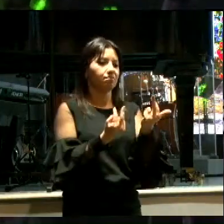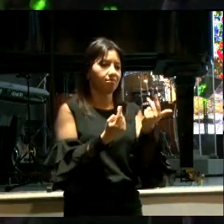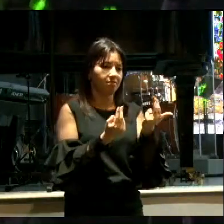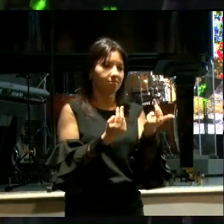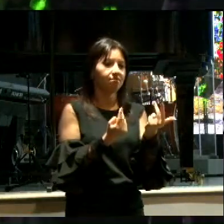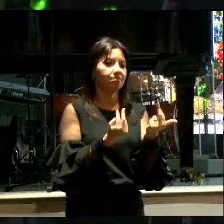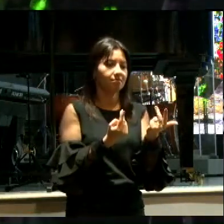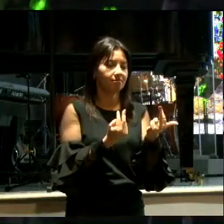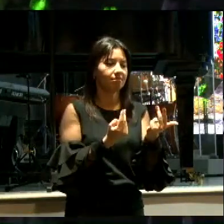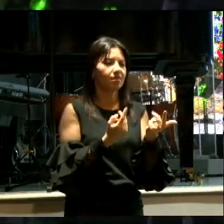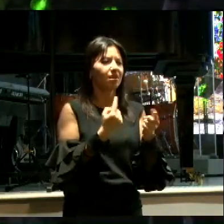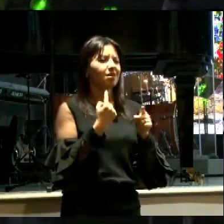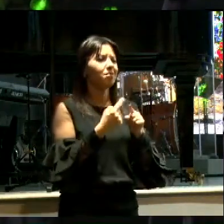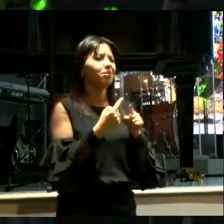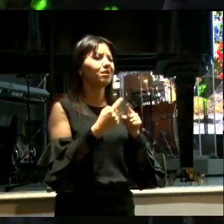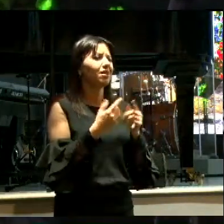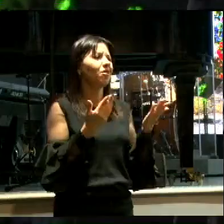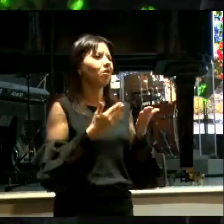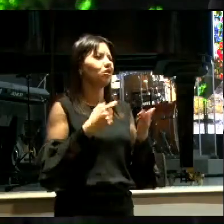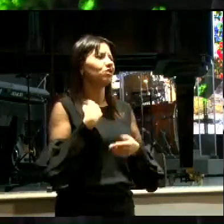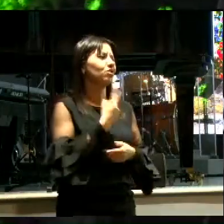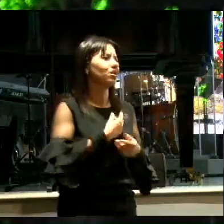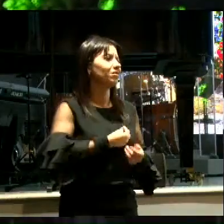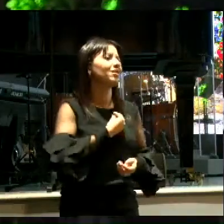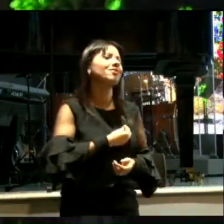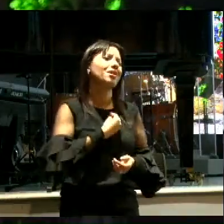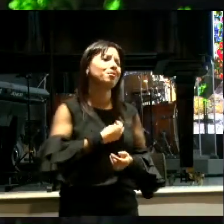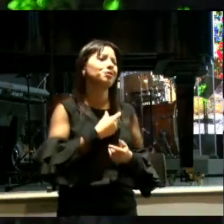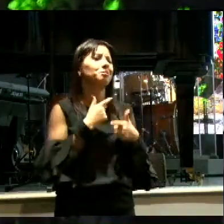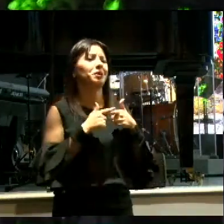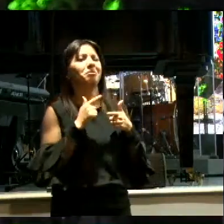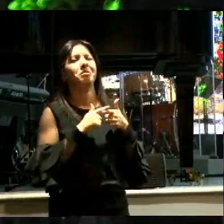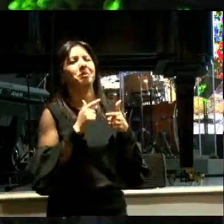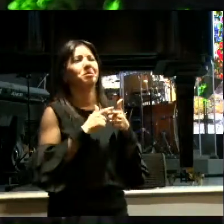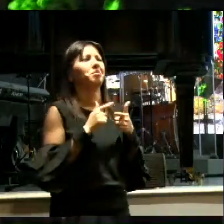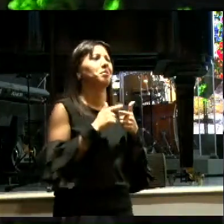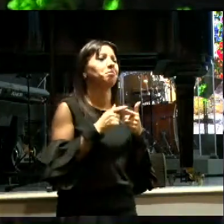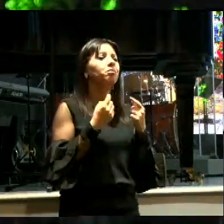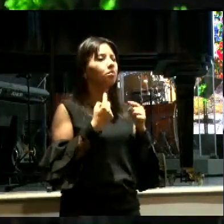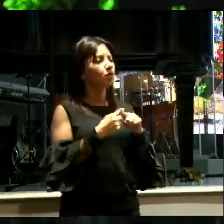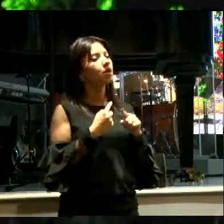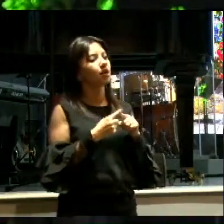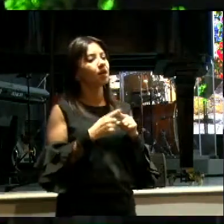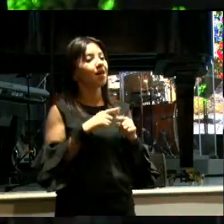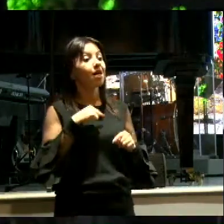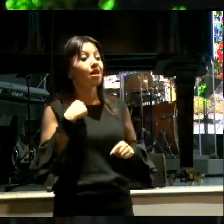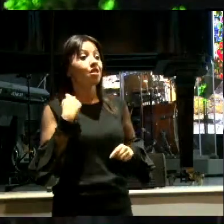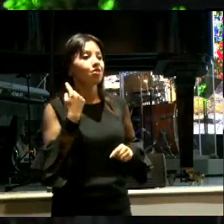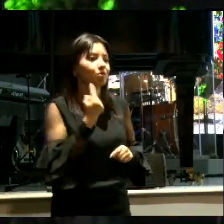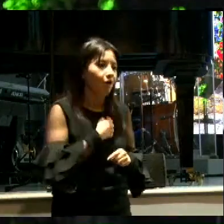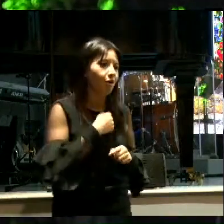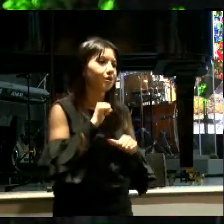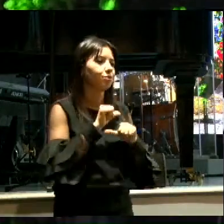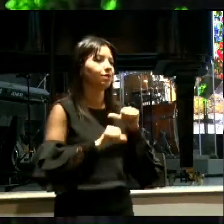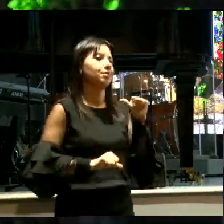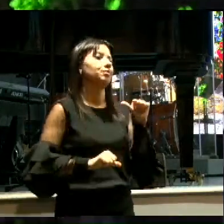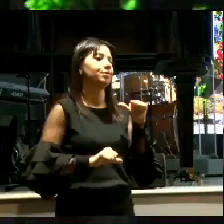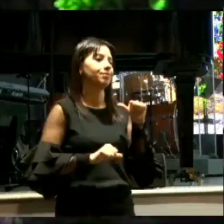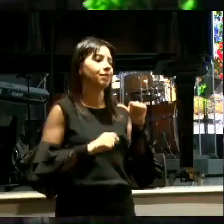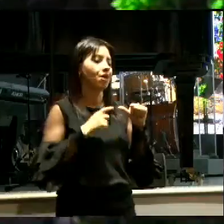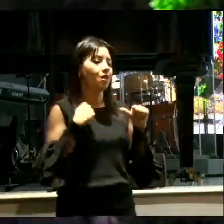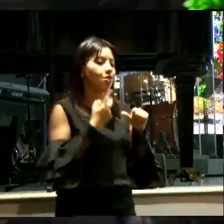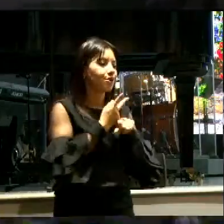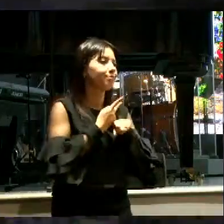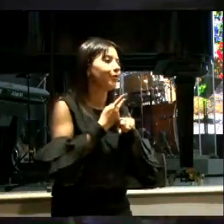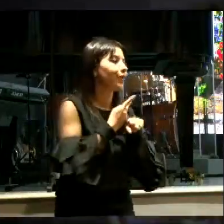mim. Porque somos nós é que estamos mudando, nós é que mudamos, nós é que cada